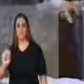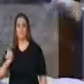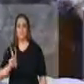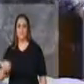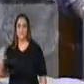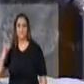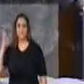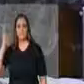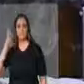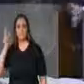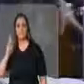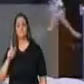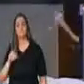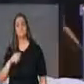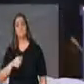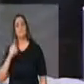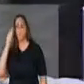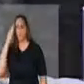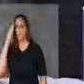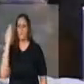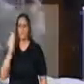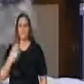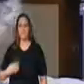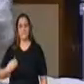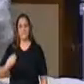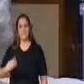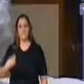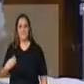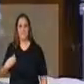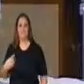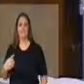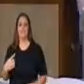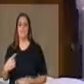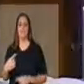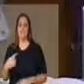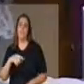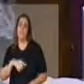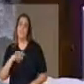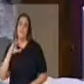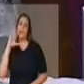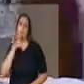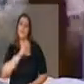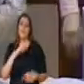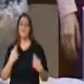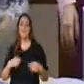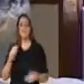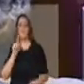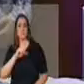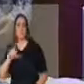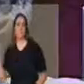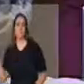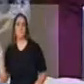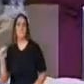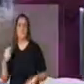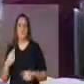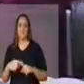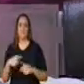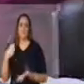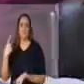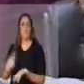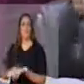sua presença, ele que também tem uma coletiva em seguida e já estendeu o seu